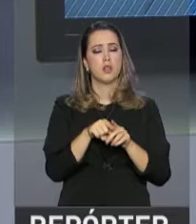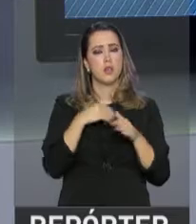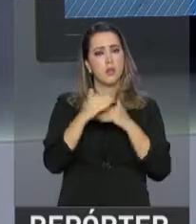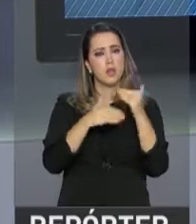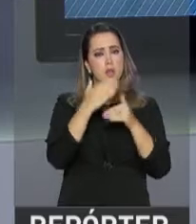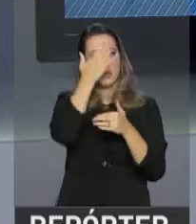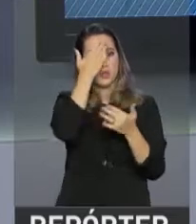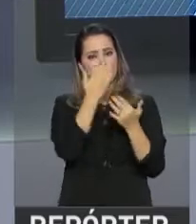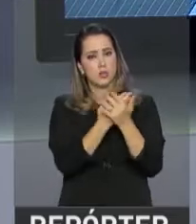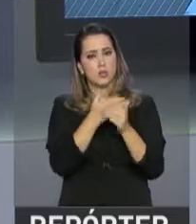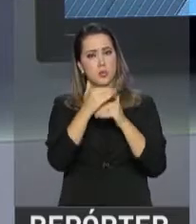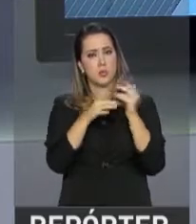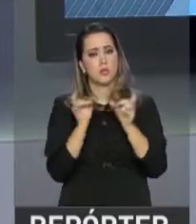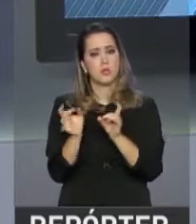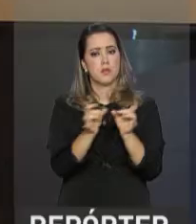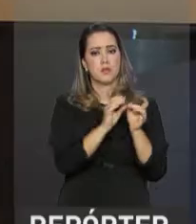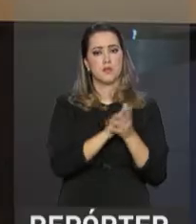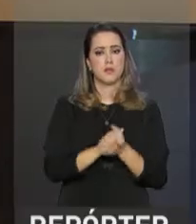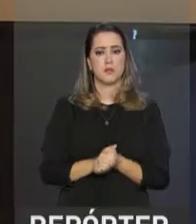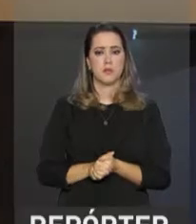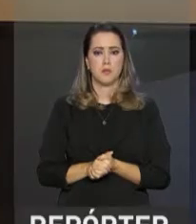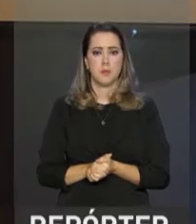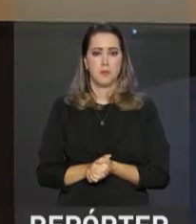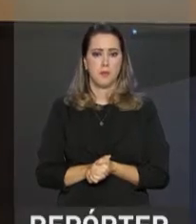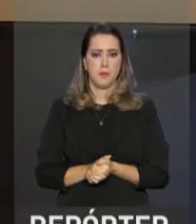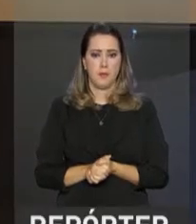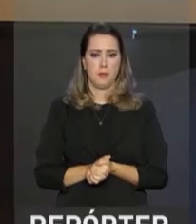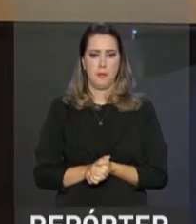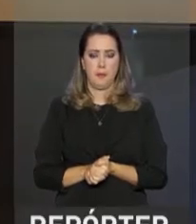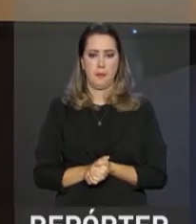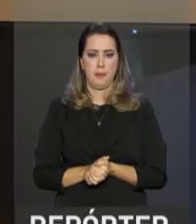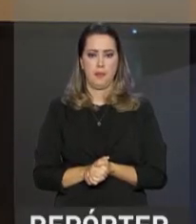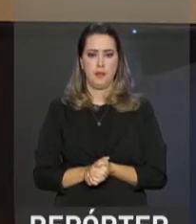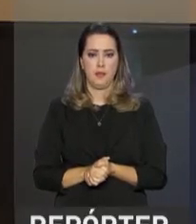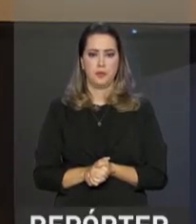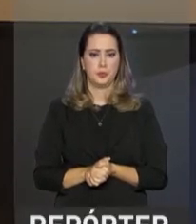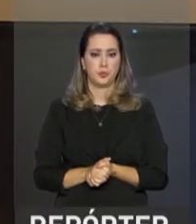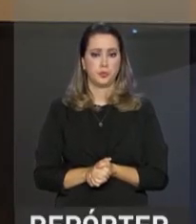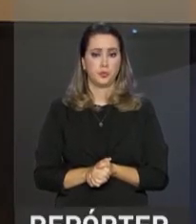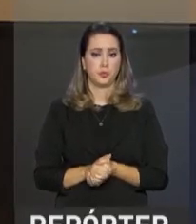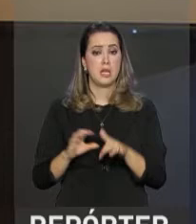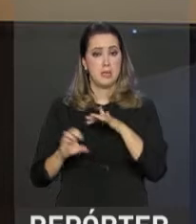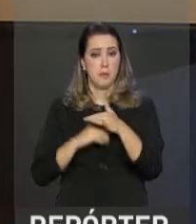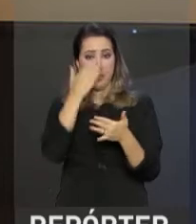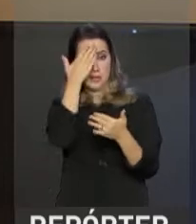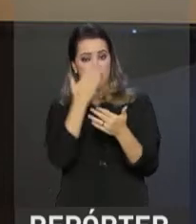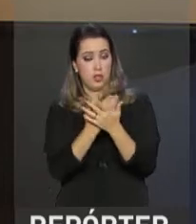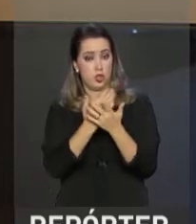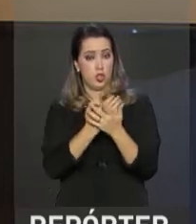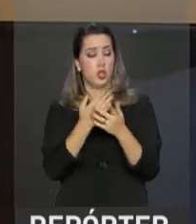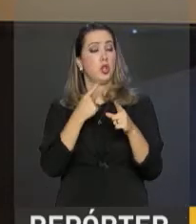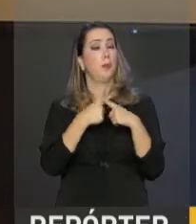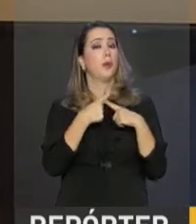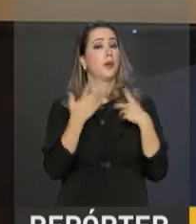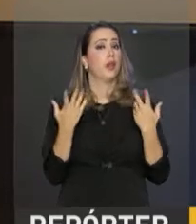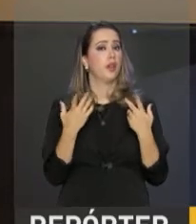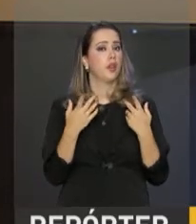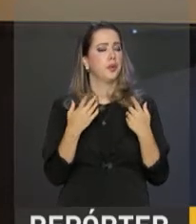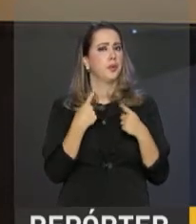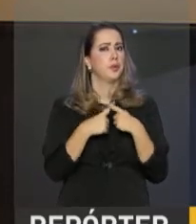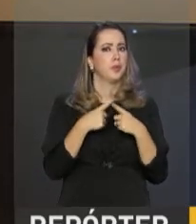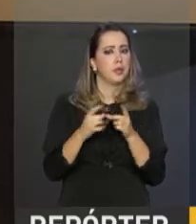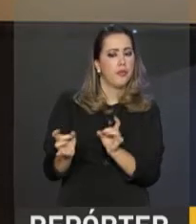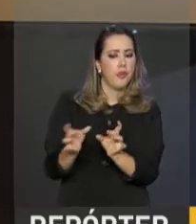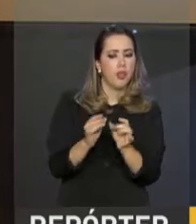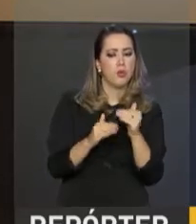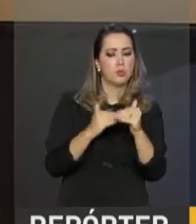é o aumento das vendas motivo o último empresário e ração das vendas das vendas no varejo vai ver que elas vêm crescendo